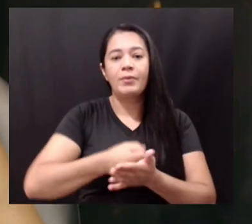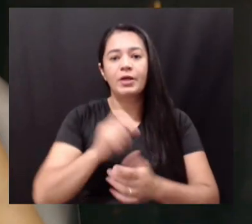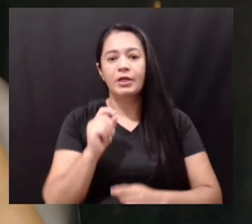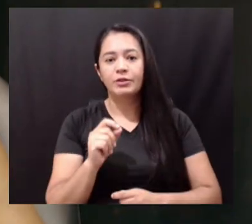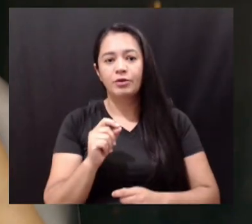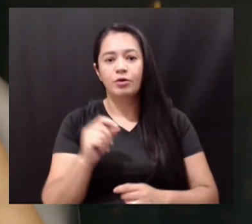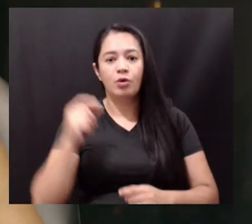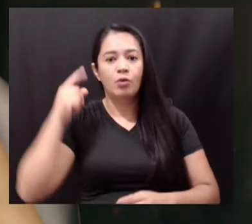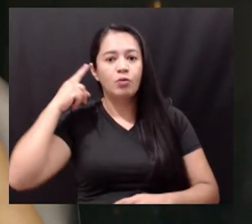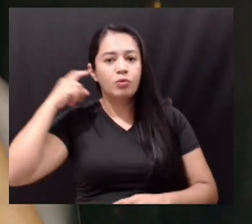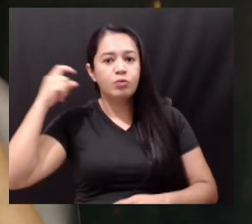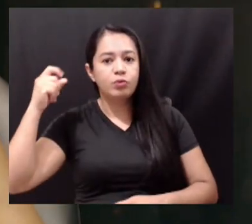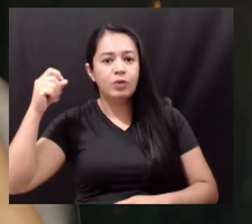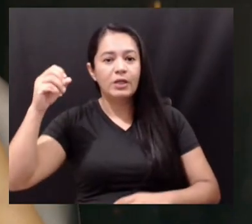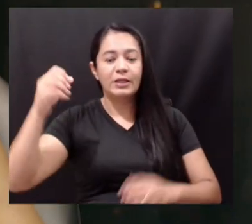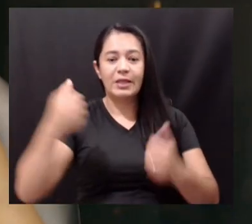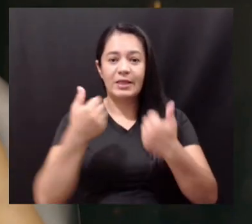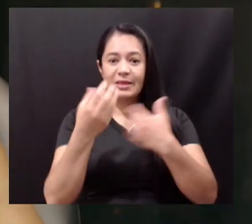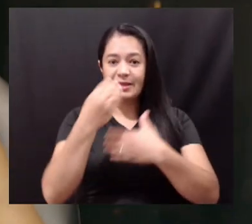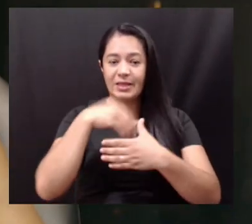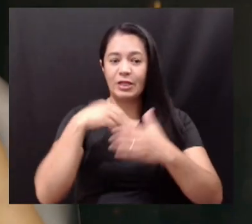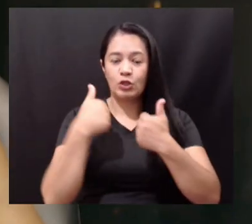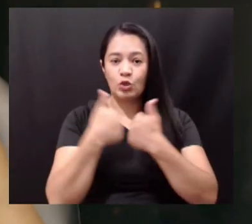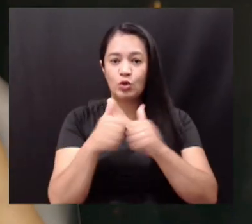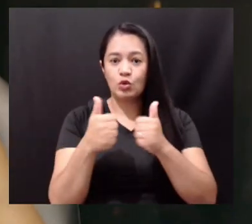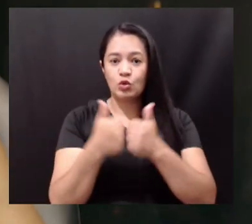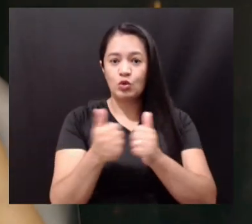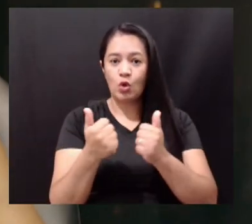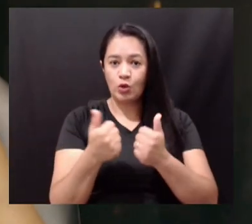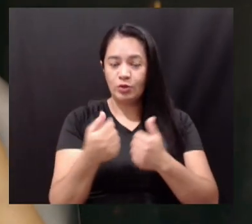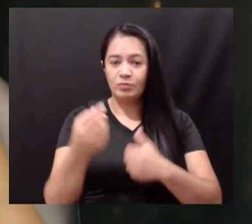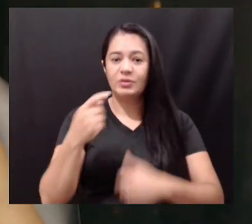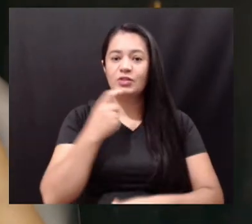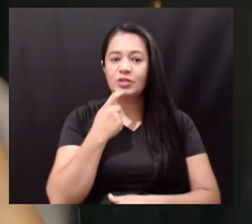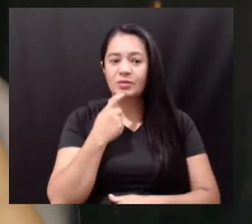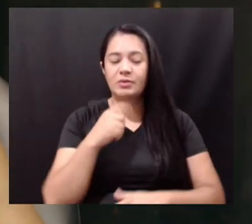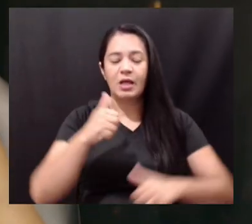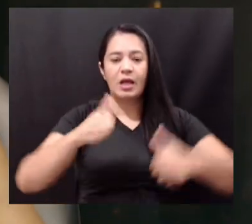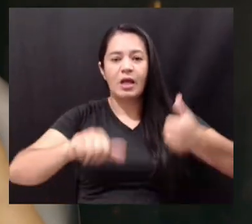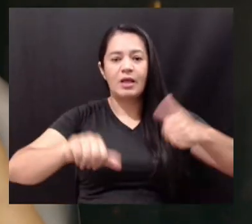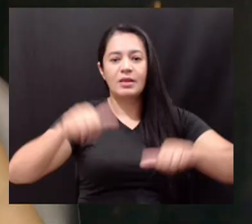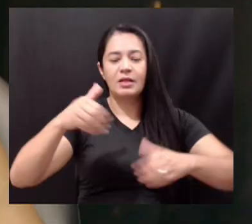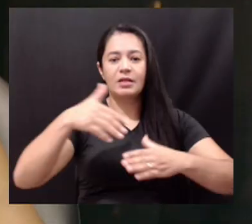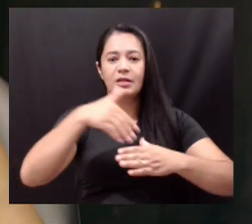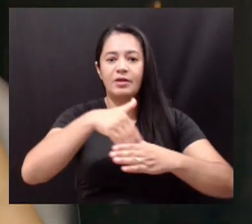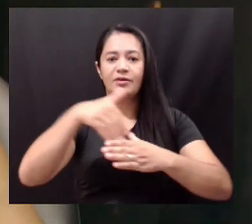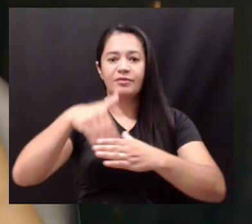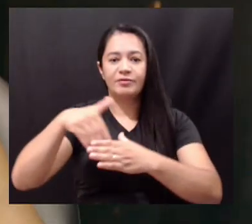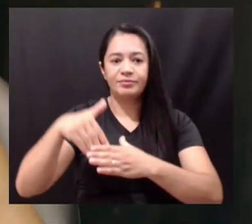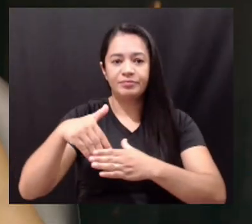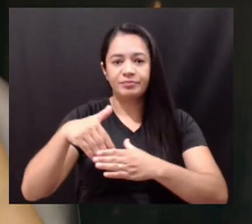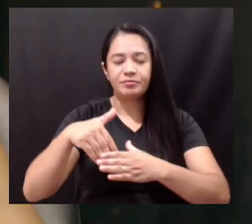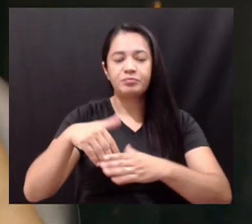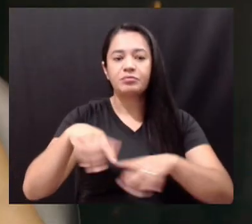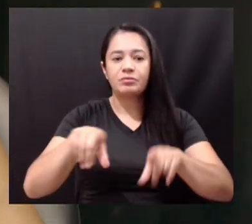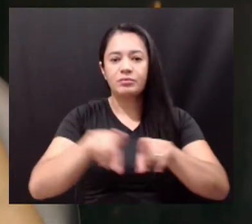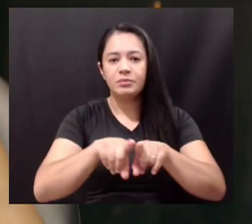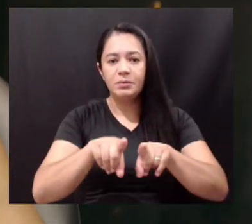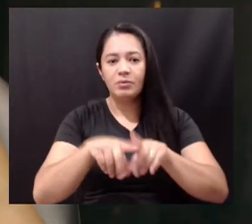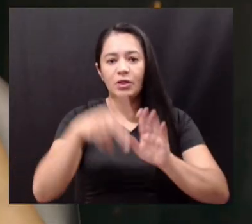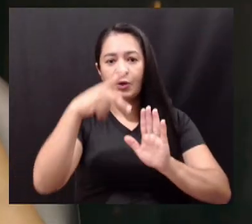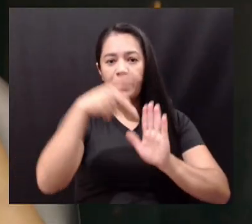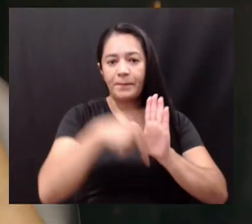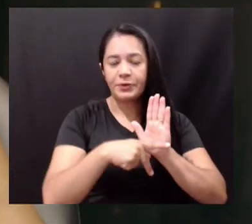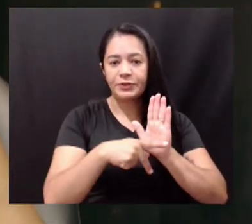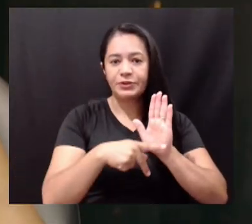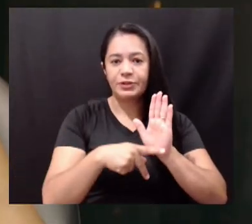de Campinas. Também será analisado e votado o parecer favorável do projeto de Marrom Cunha,